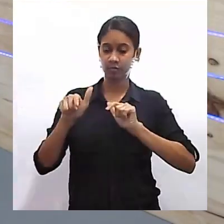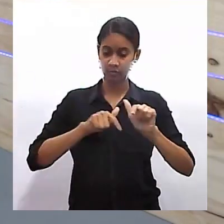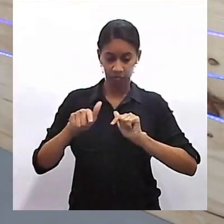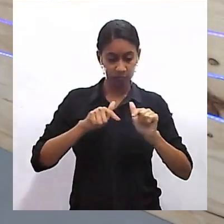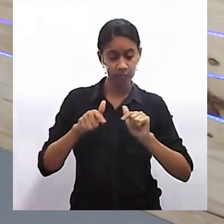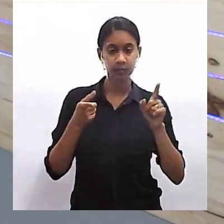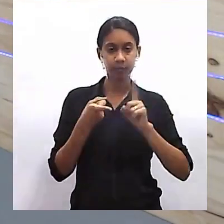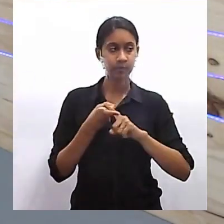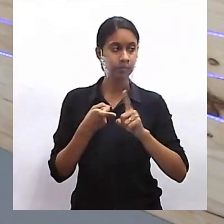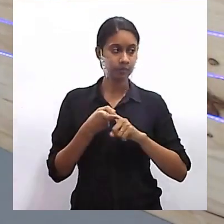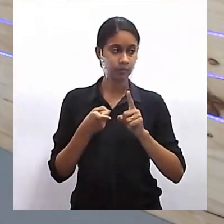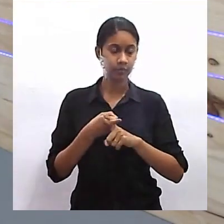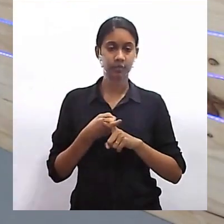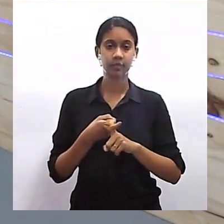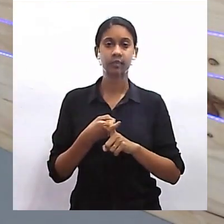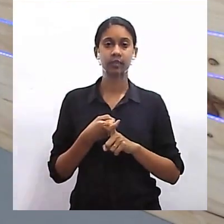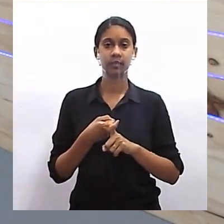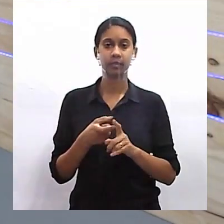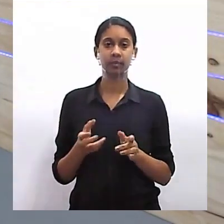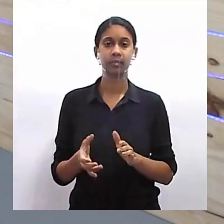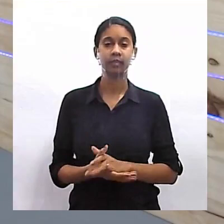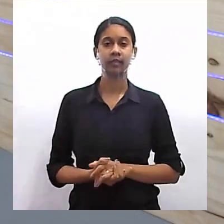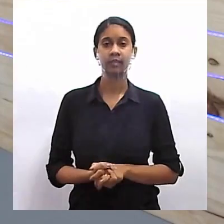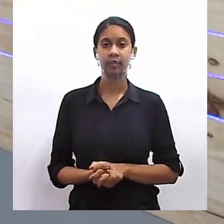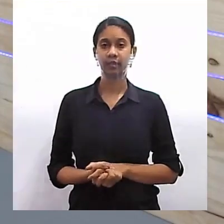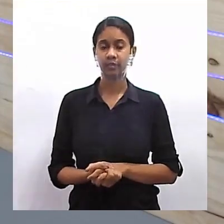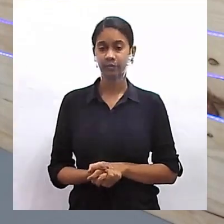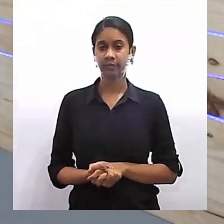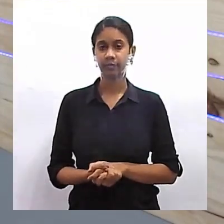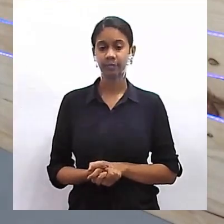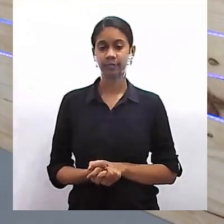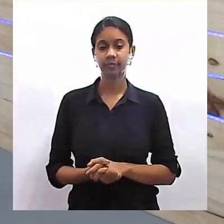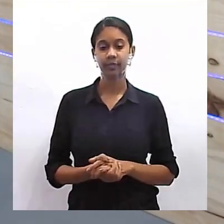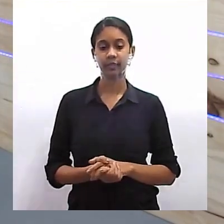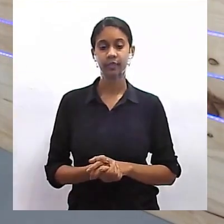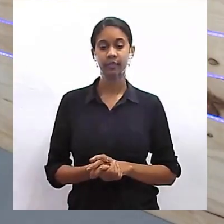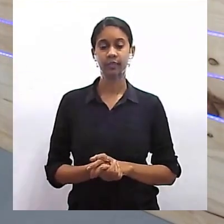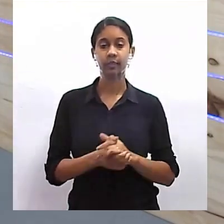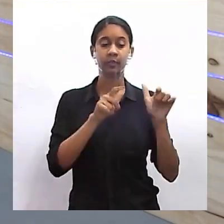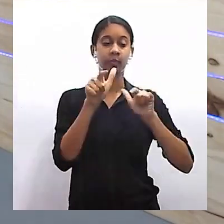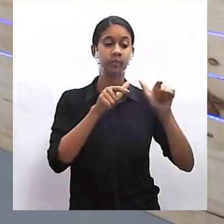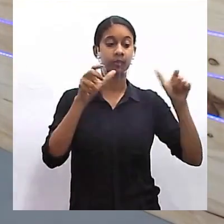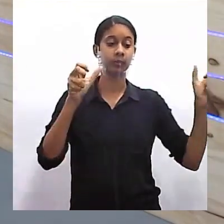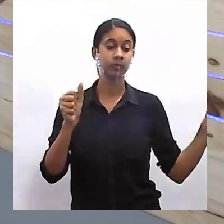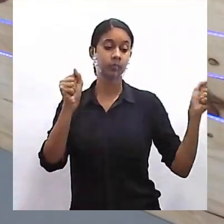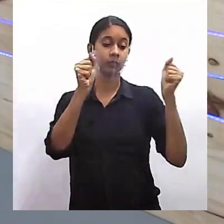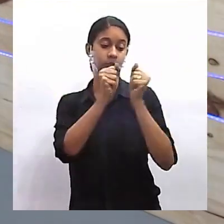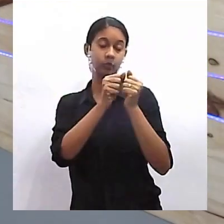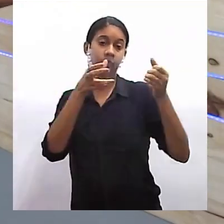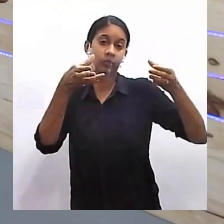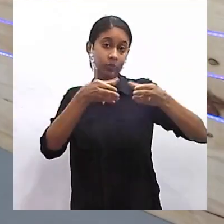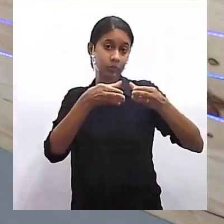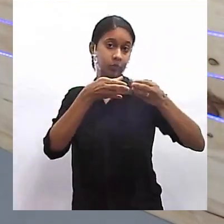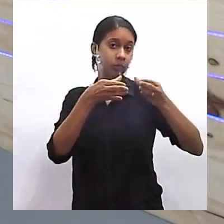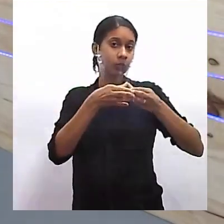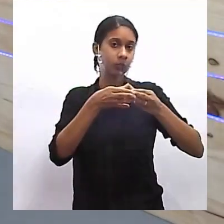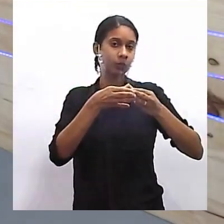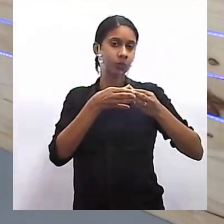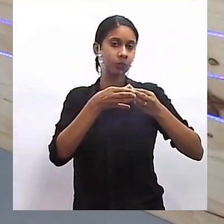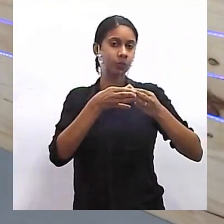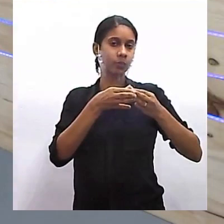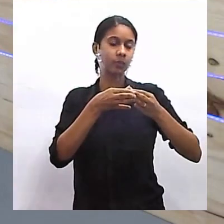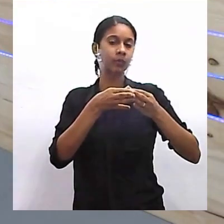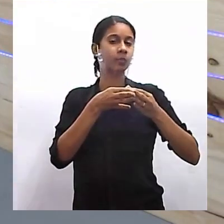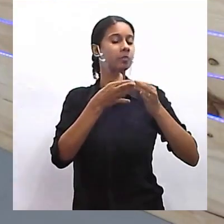a pandemia vai deixar para a gente a questão do trabalho em equipe. trabalho em grupo, entendeu? Dedicação das